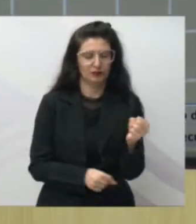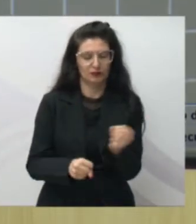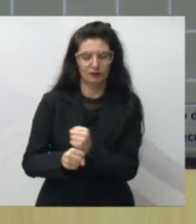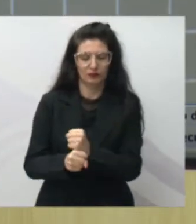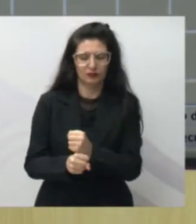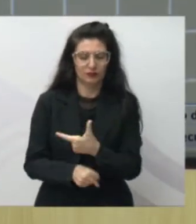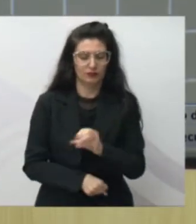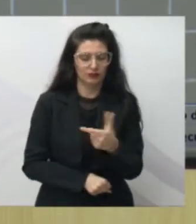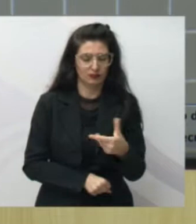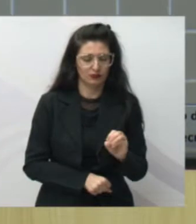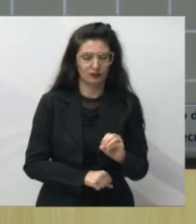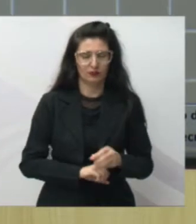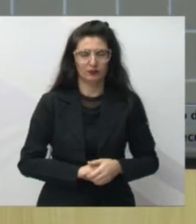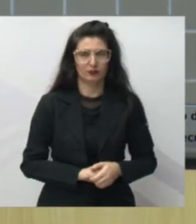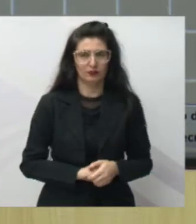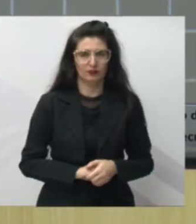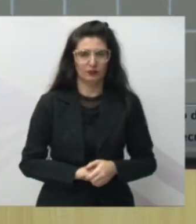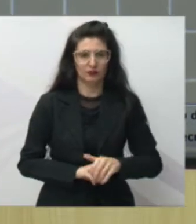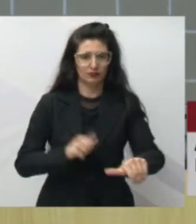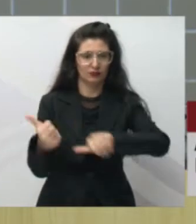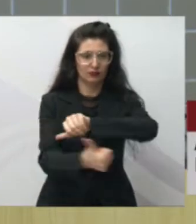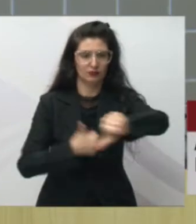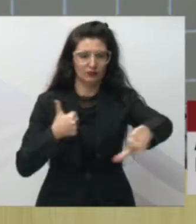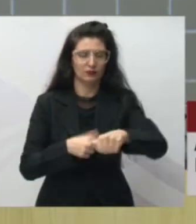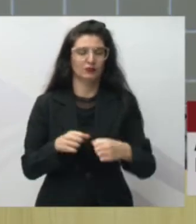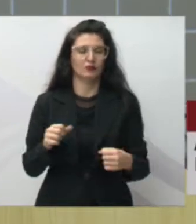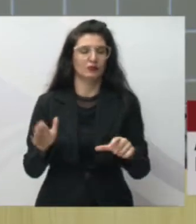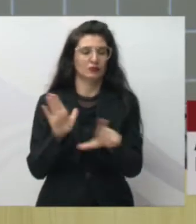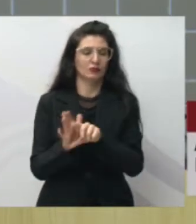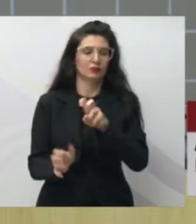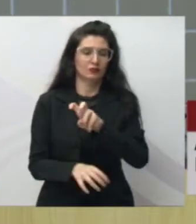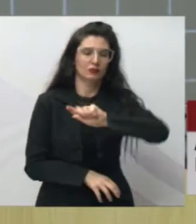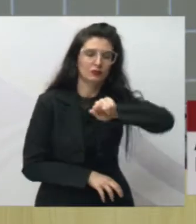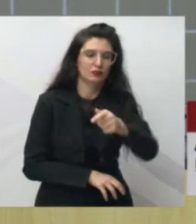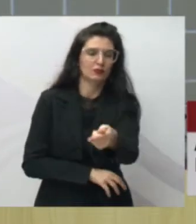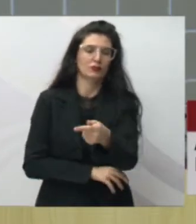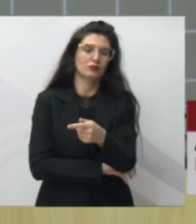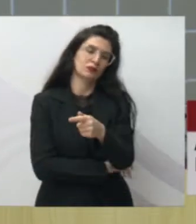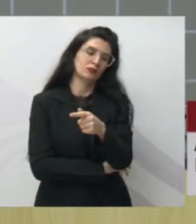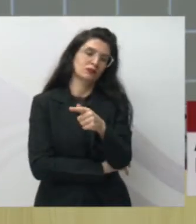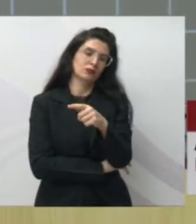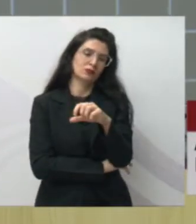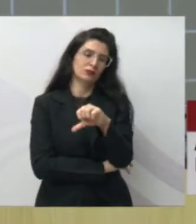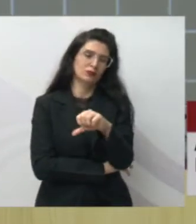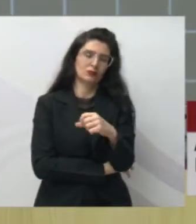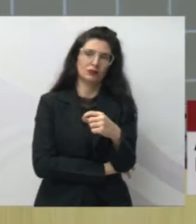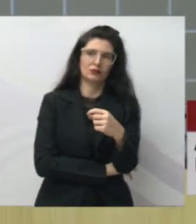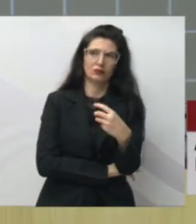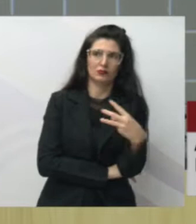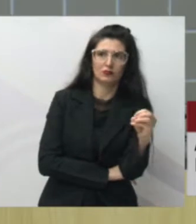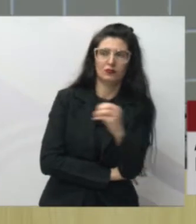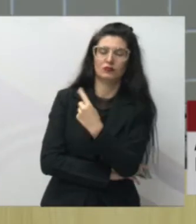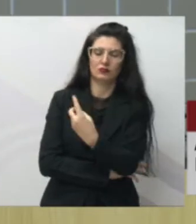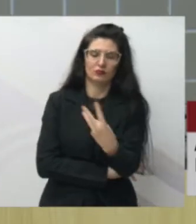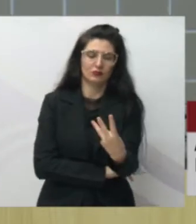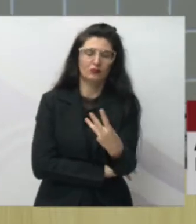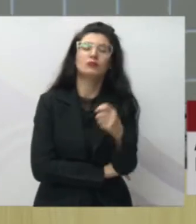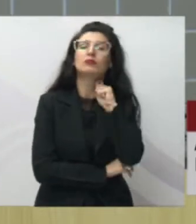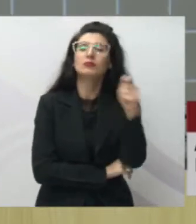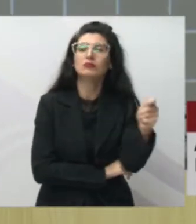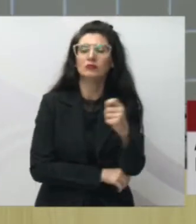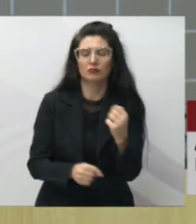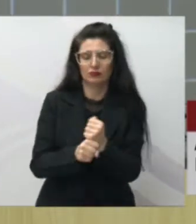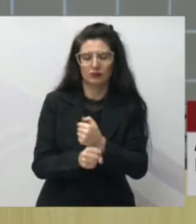18/2020. Altera a lei número 5.930, de 13 de abril de